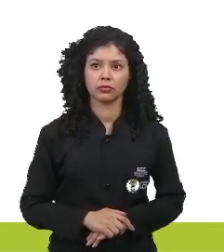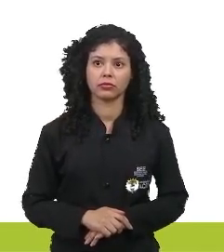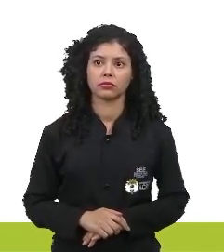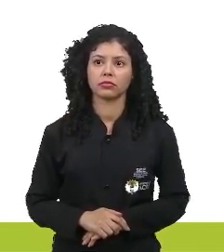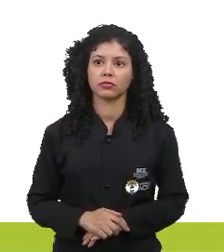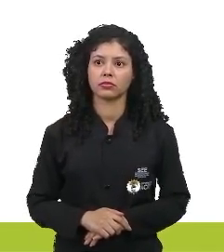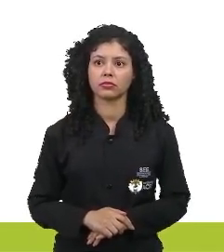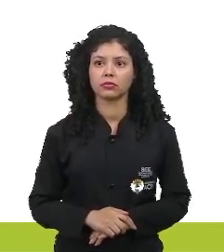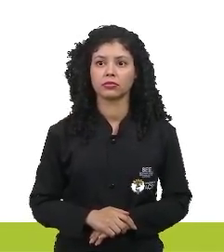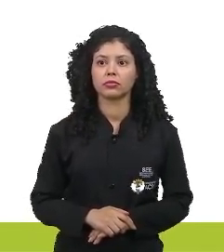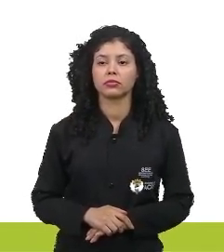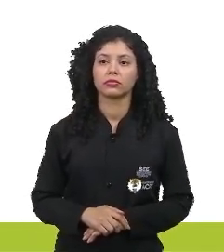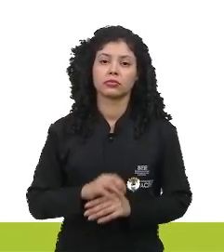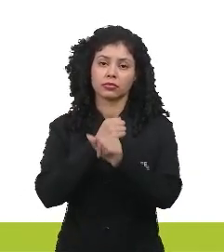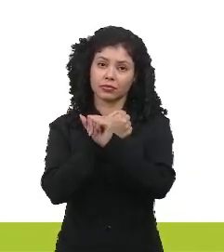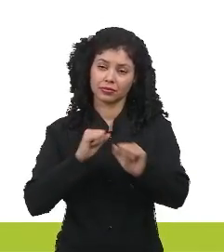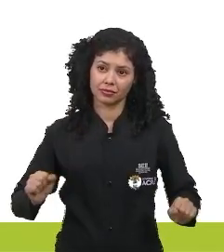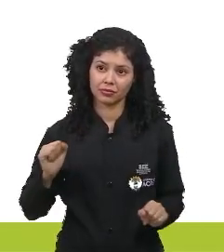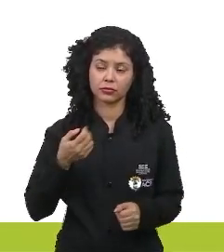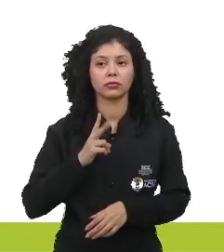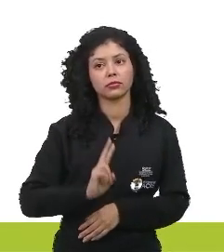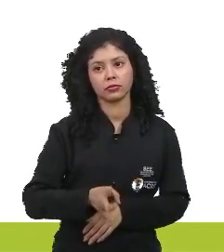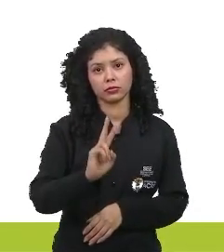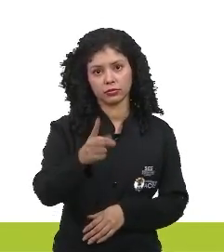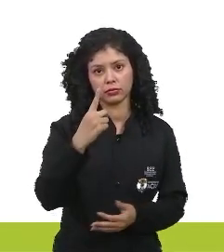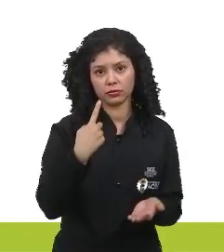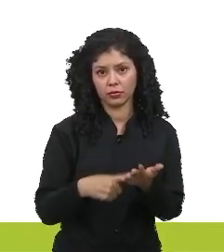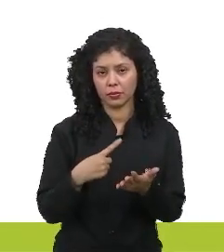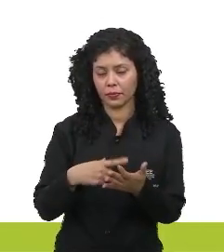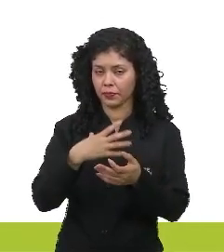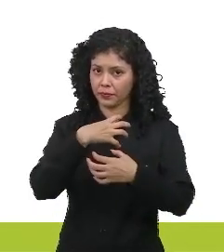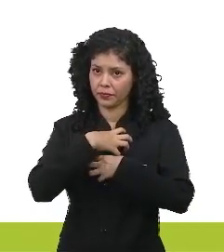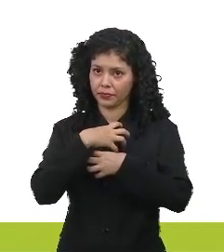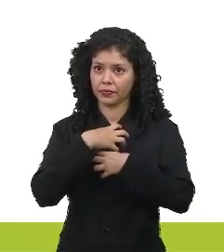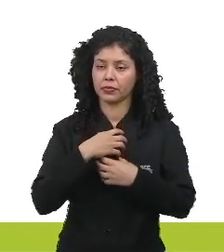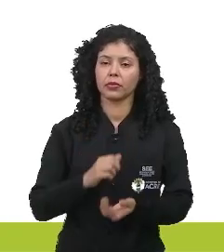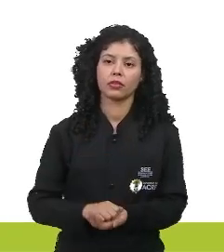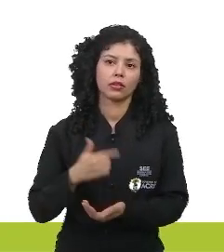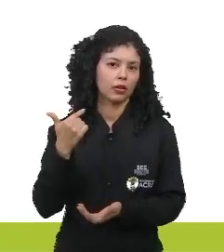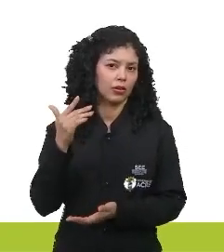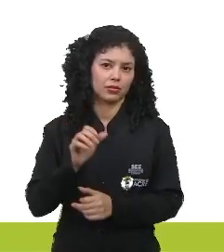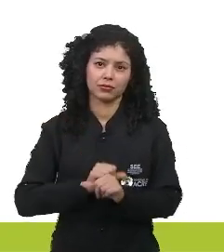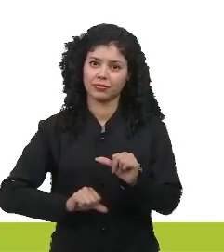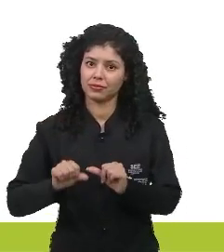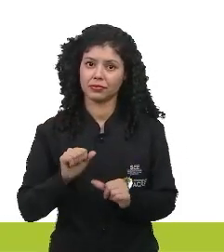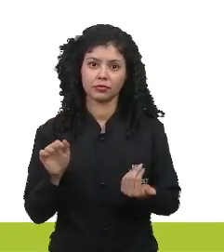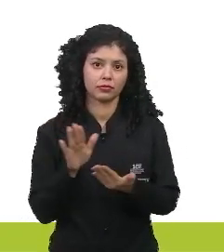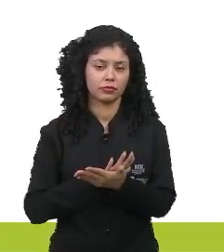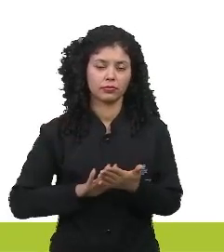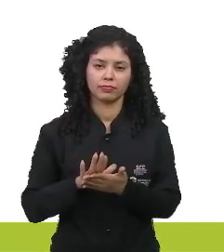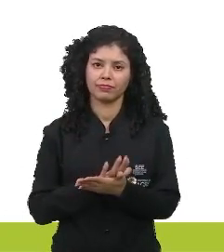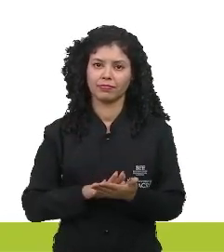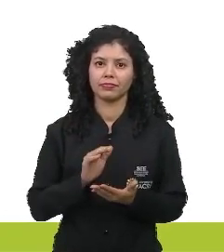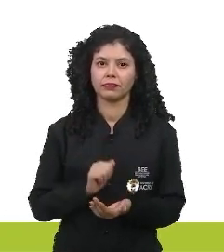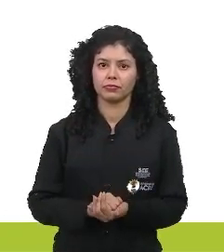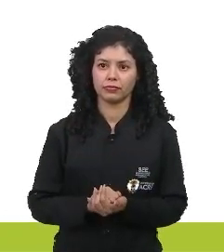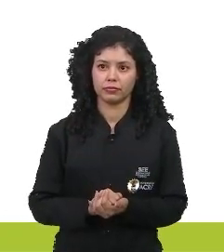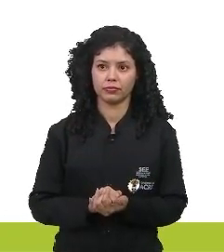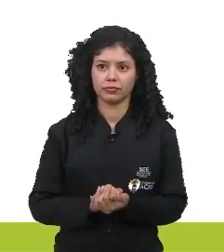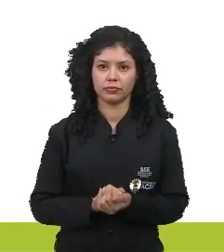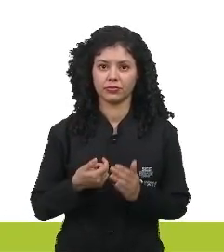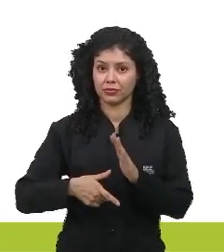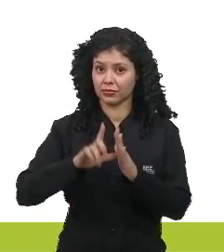a abolição da escravidão, naquele momento, não muda muita coisa para